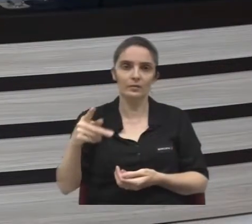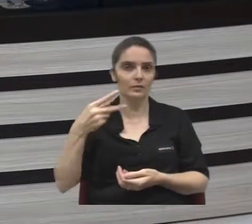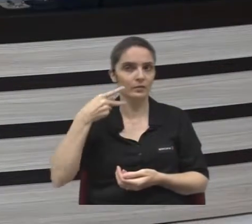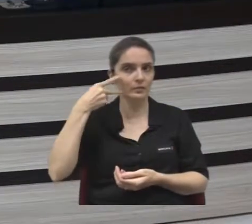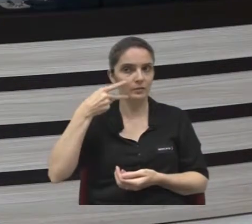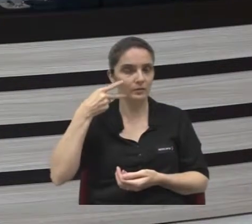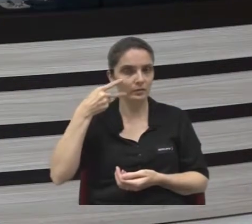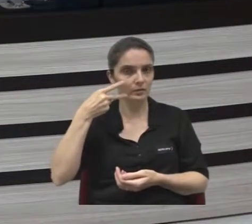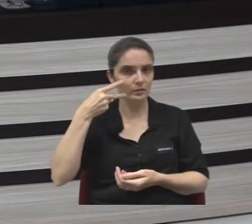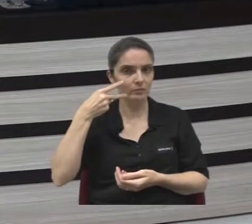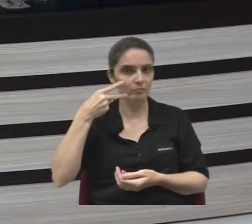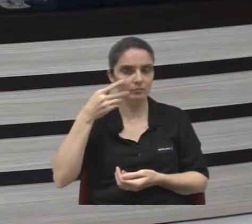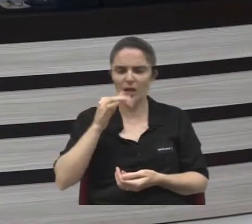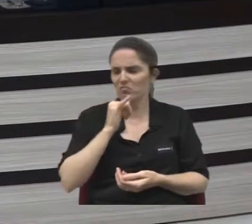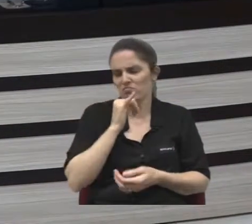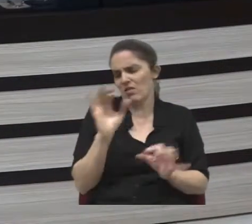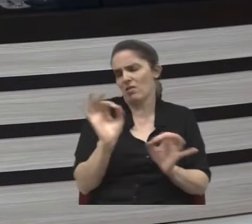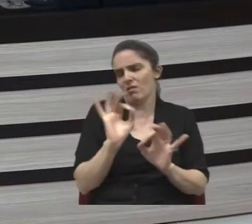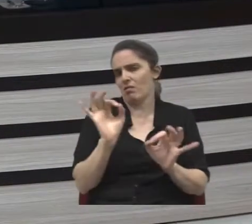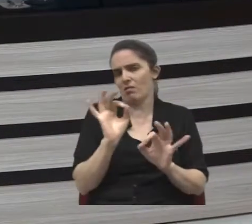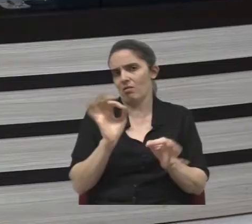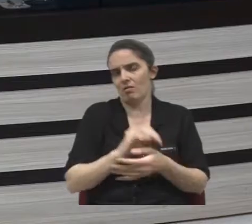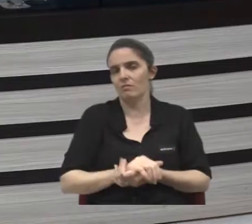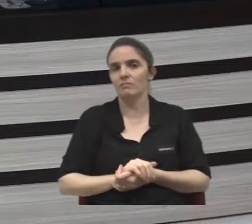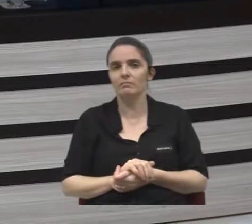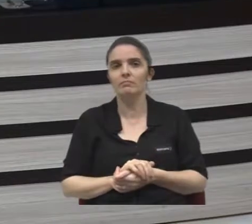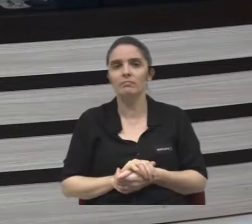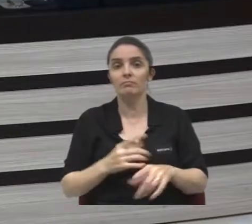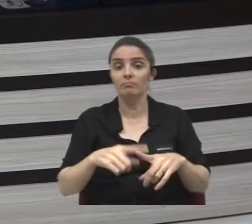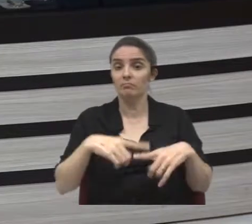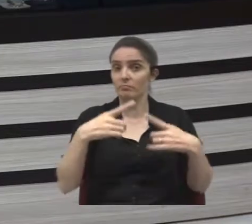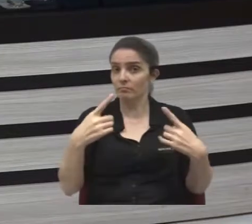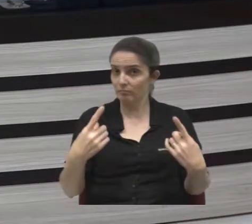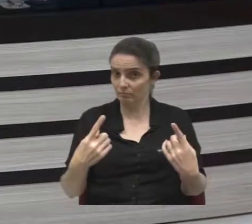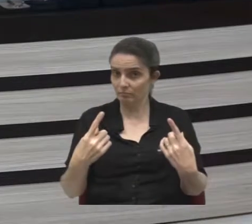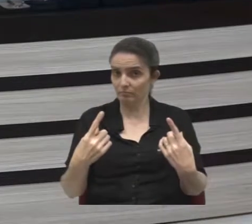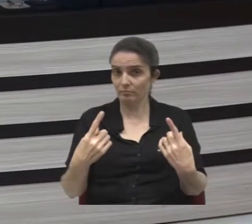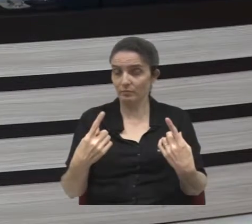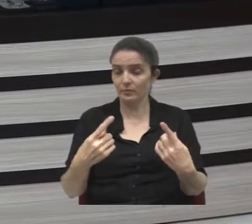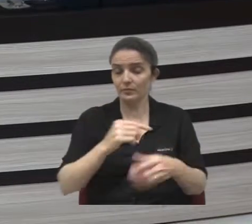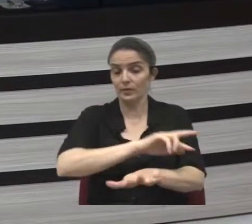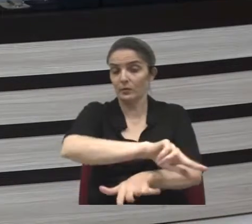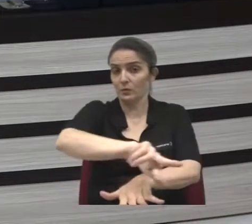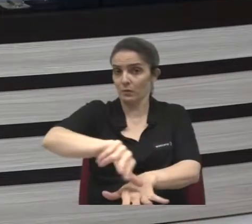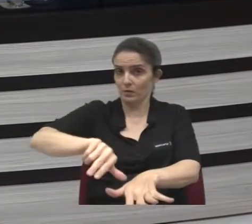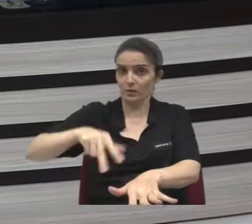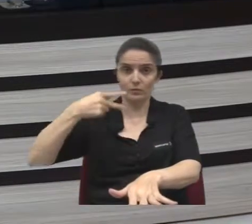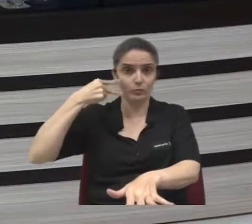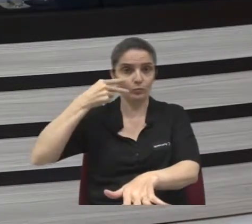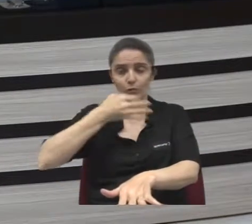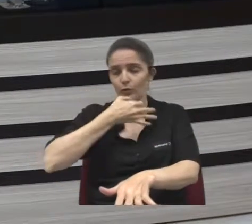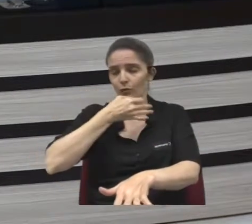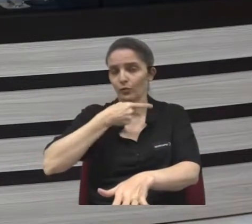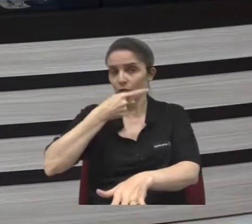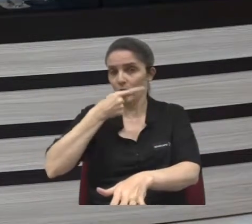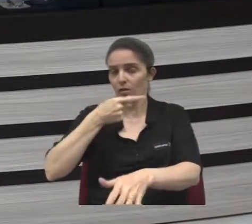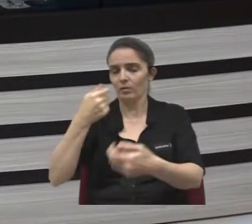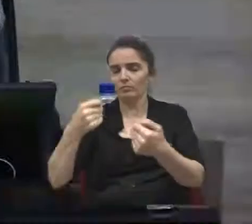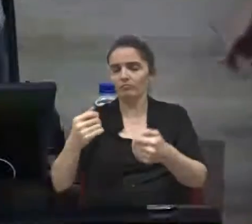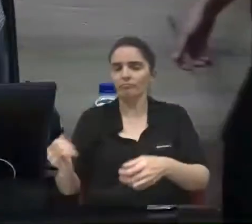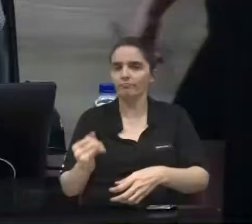nem ia discutir esse requerimento, mas, em razão das falas, eu acho que é importante fazer um pequeno